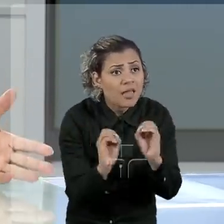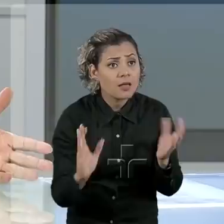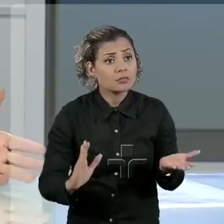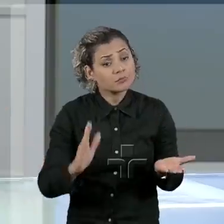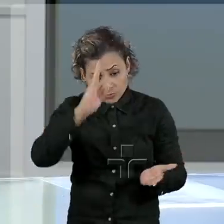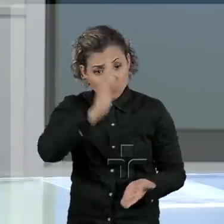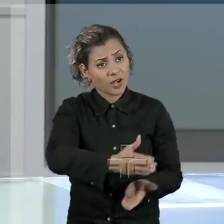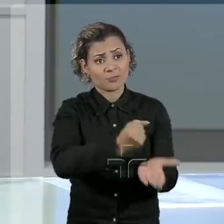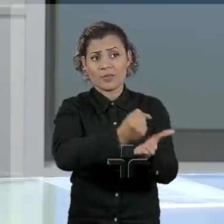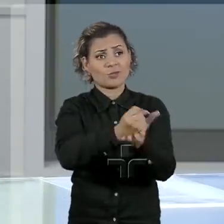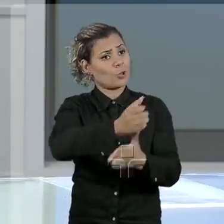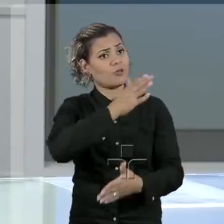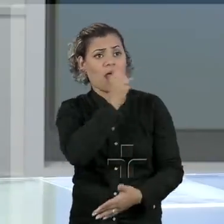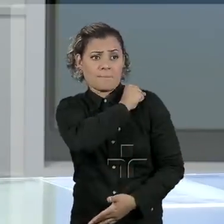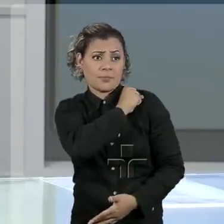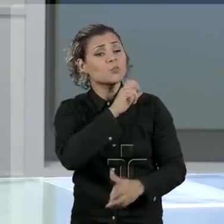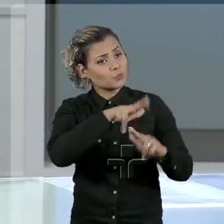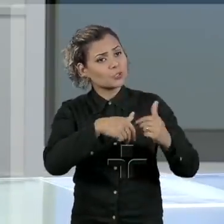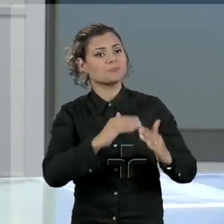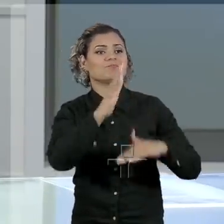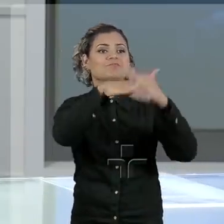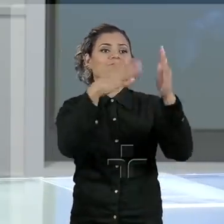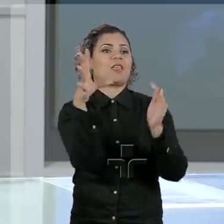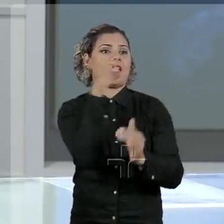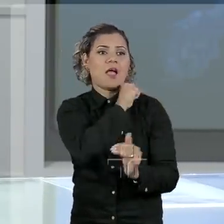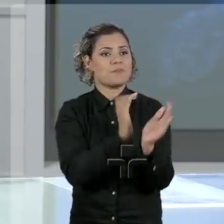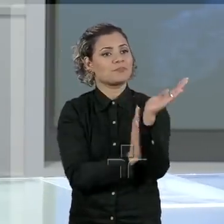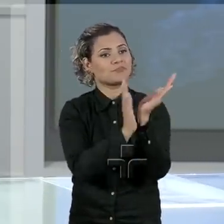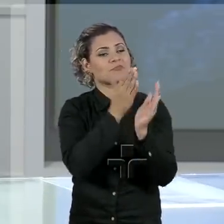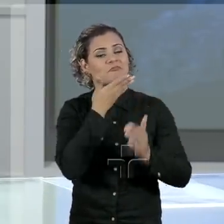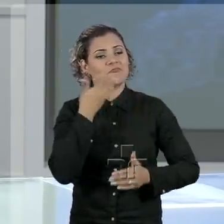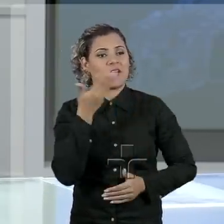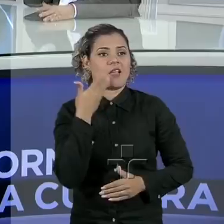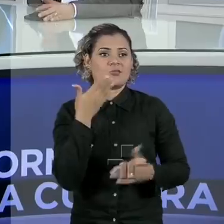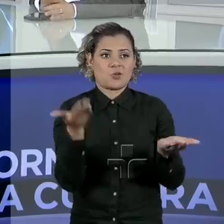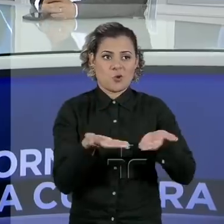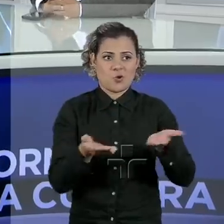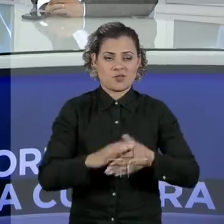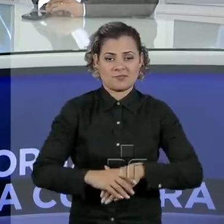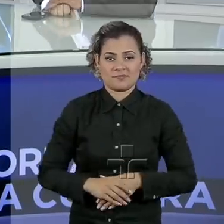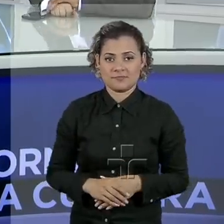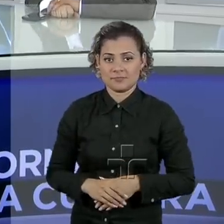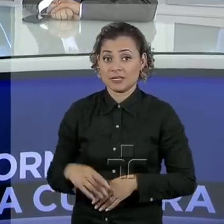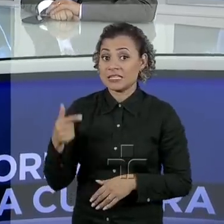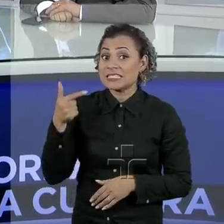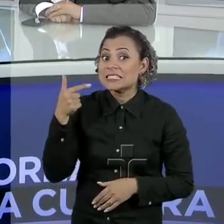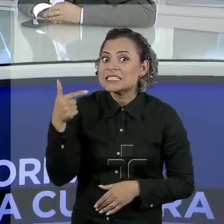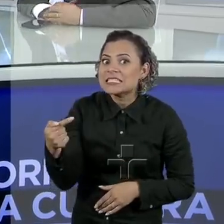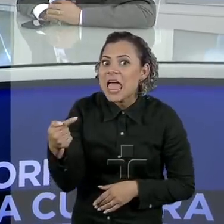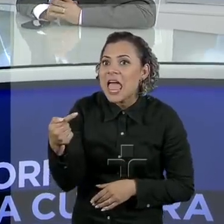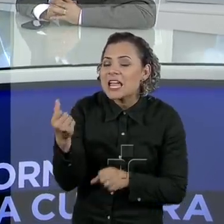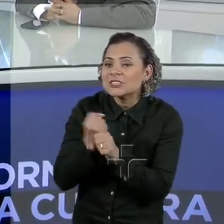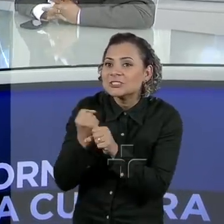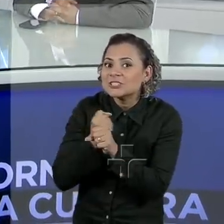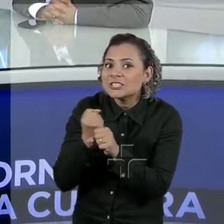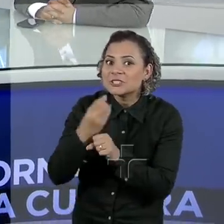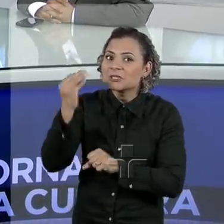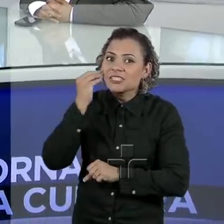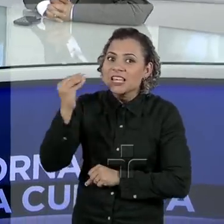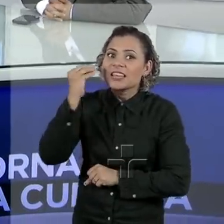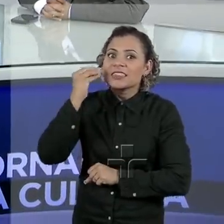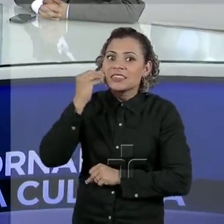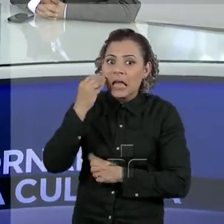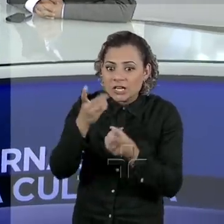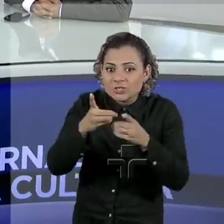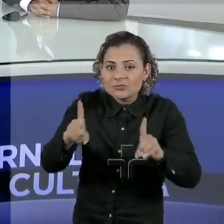não fazer? Então isso eu acho um avanço, vai facilitar muito o processo. Porque 7 anos para tentar, né, nesse processo, para tentativa